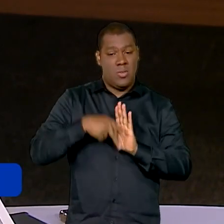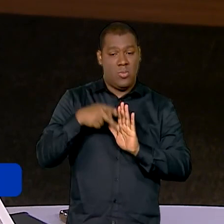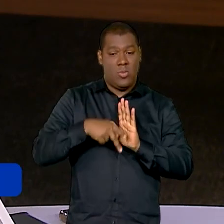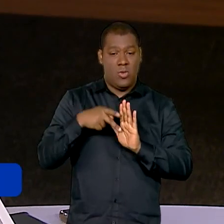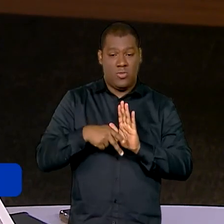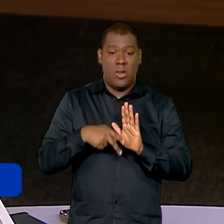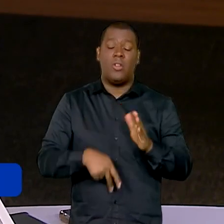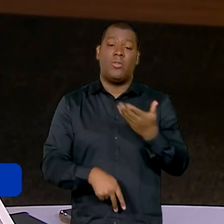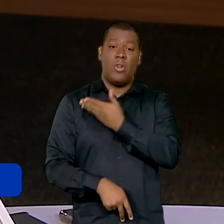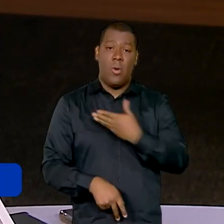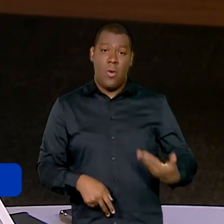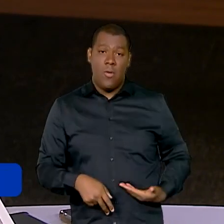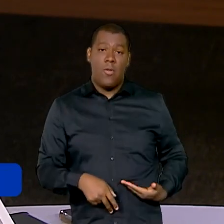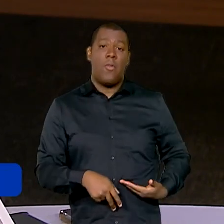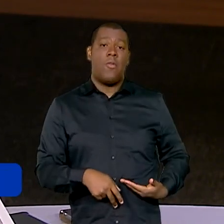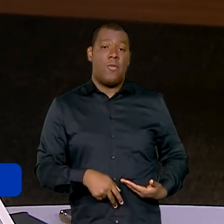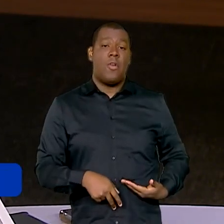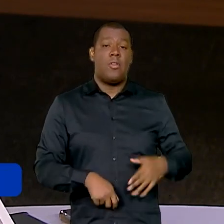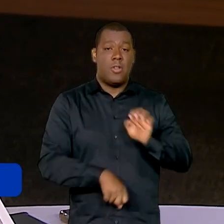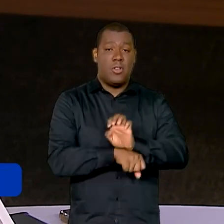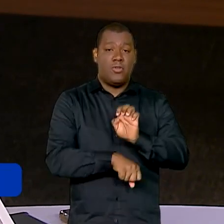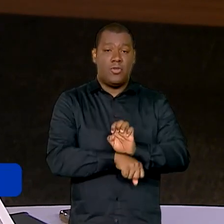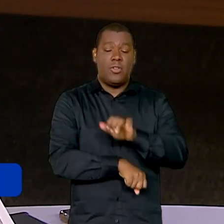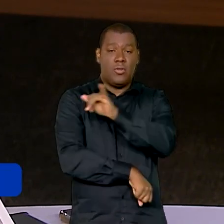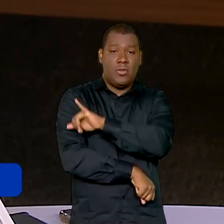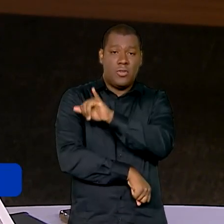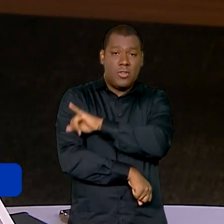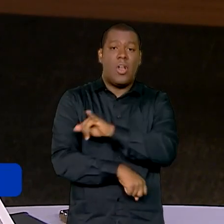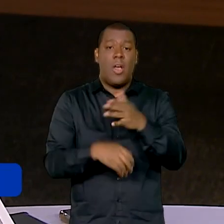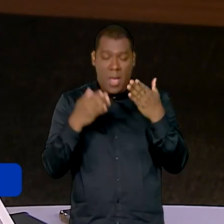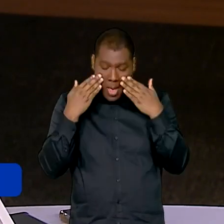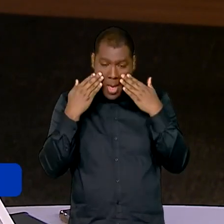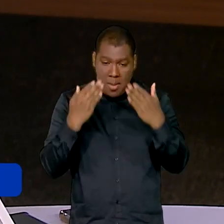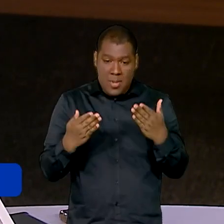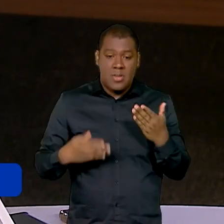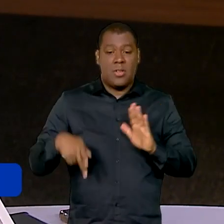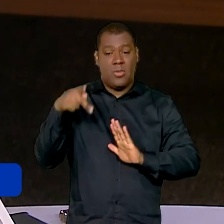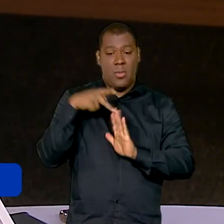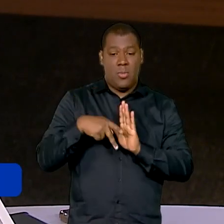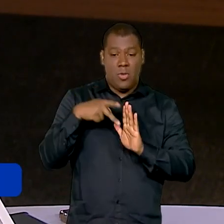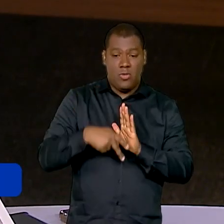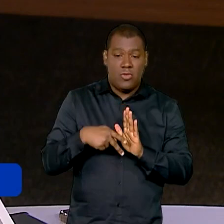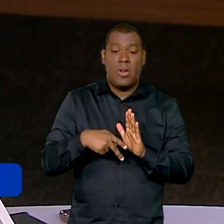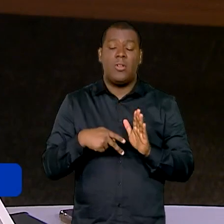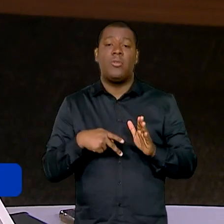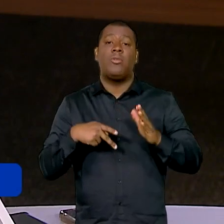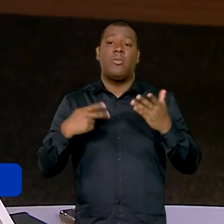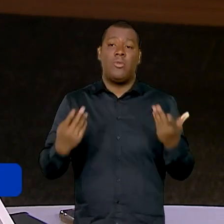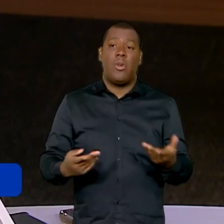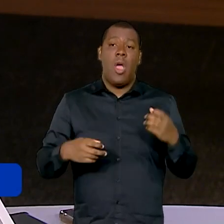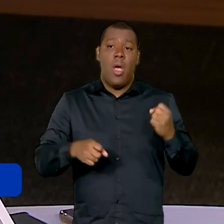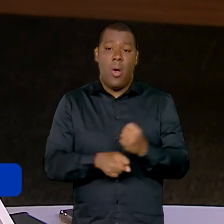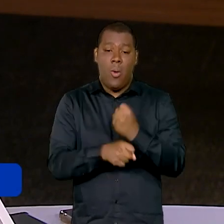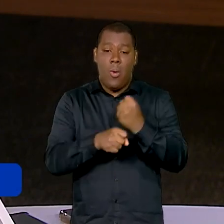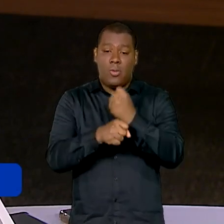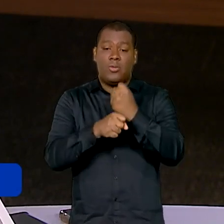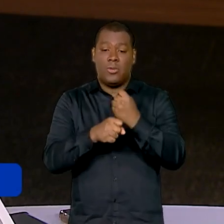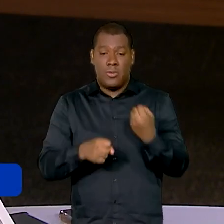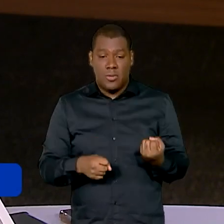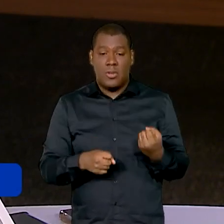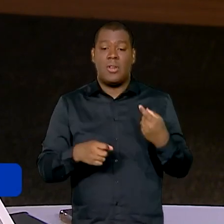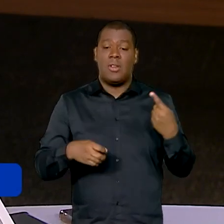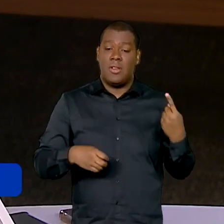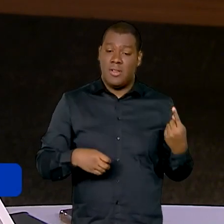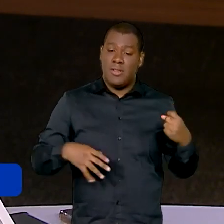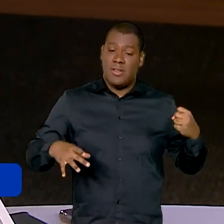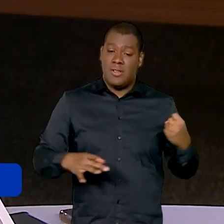apresentados pelo governo do estado do Rio de Janeiro, temos projetos apresentados pelo prefeito da cidade do Rio e